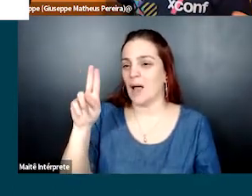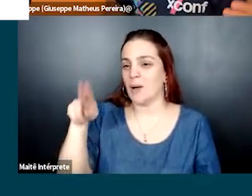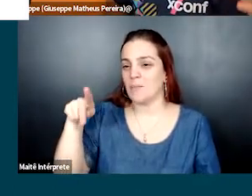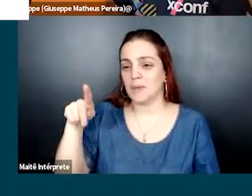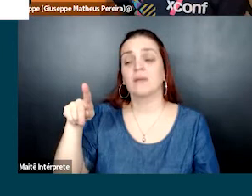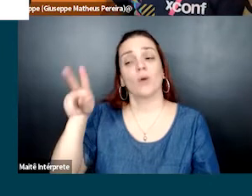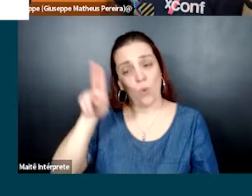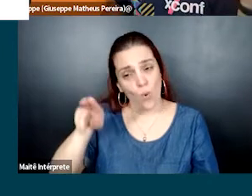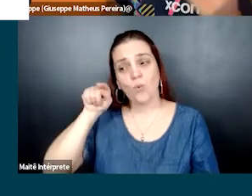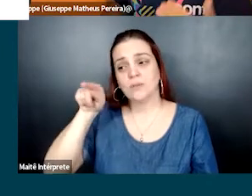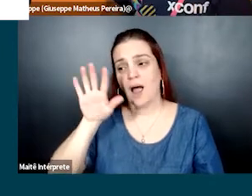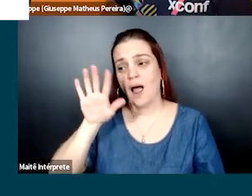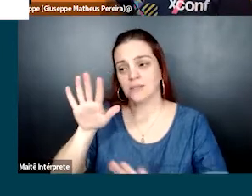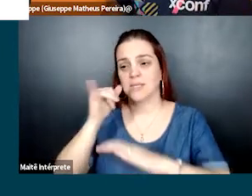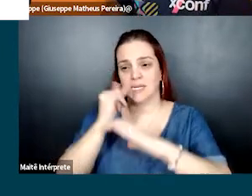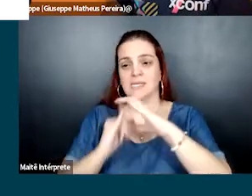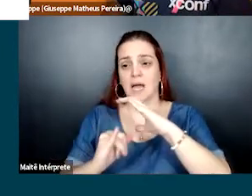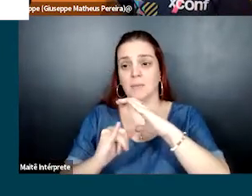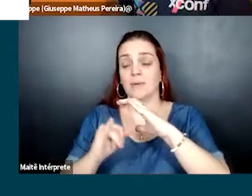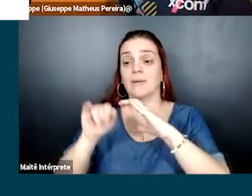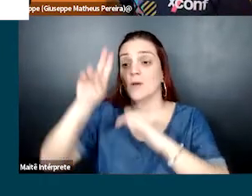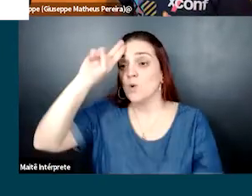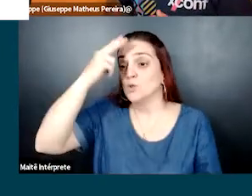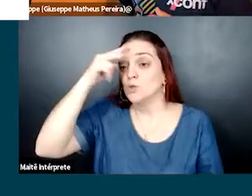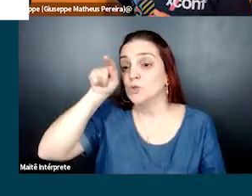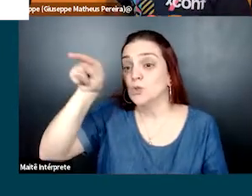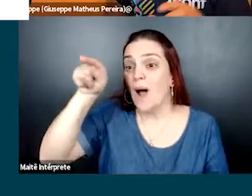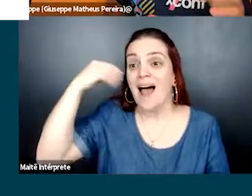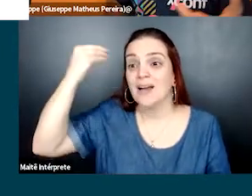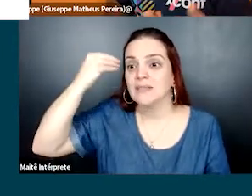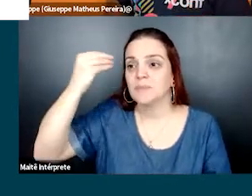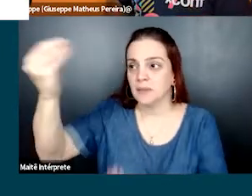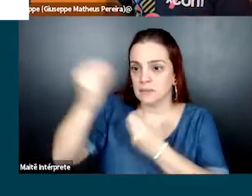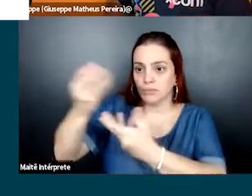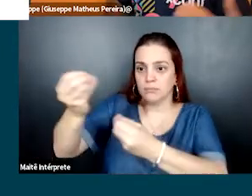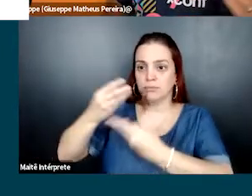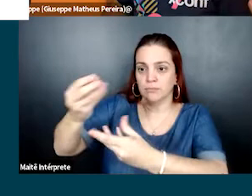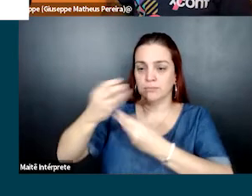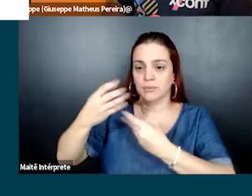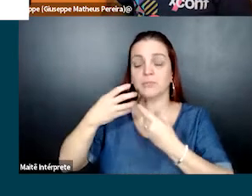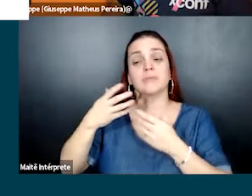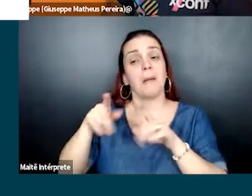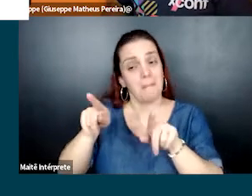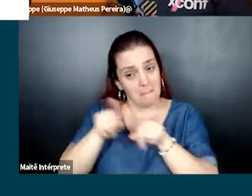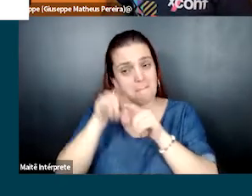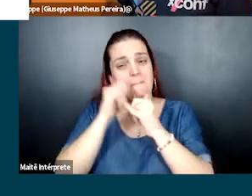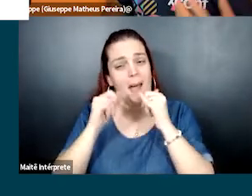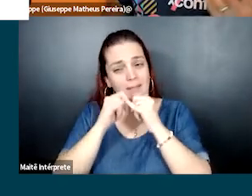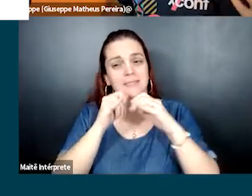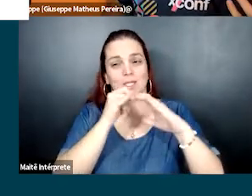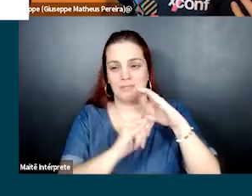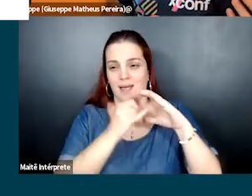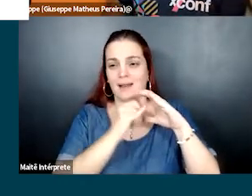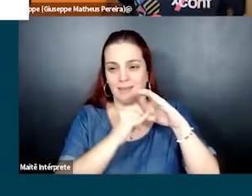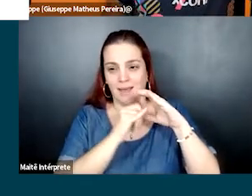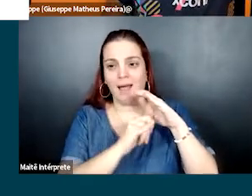As startups, elas partem da jornada do usuário dela. Então, é muito comum as startups terem uma abordagem muito parecida. E